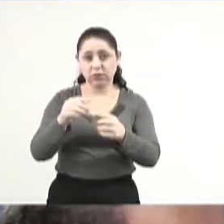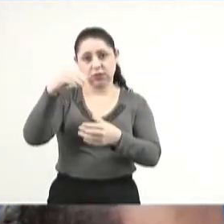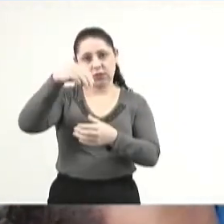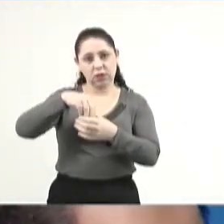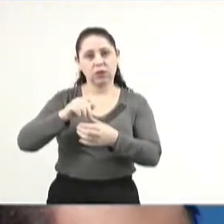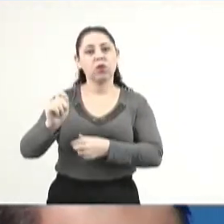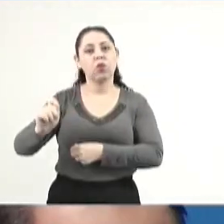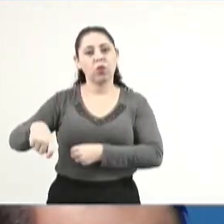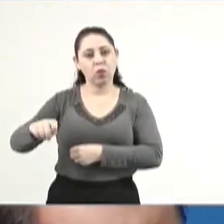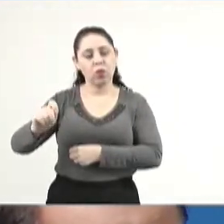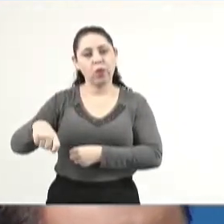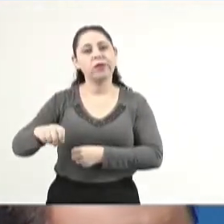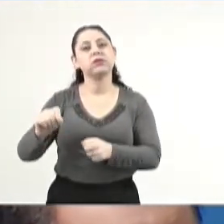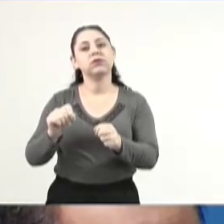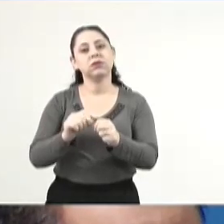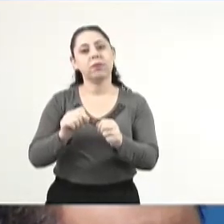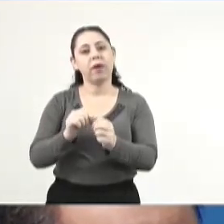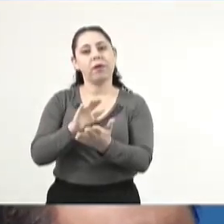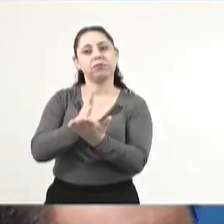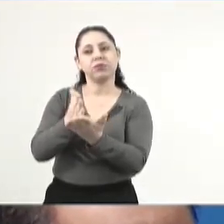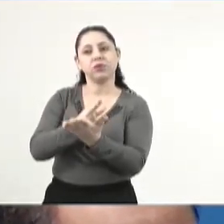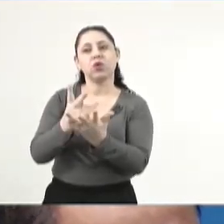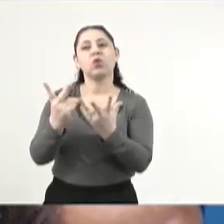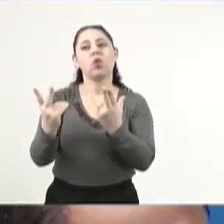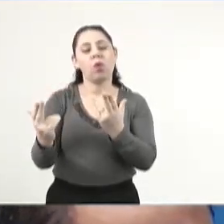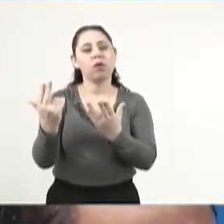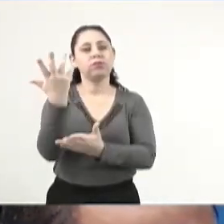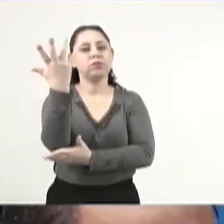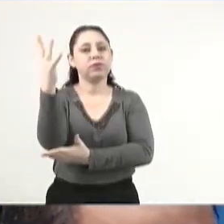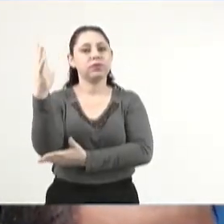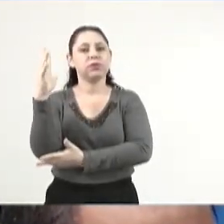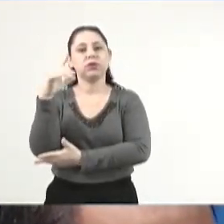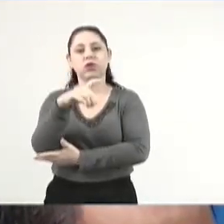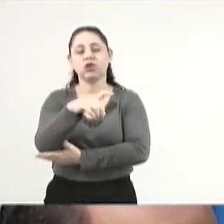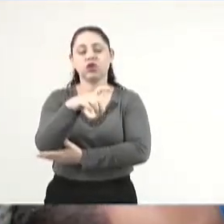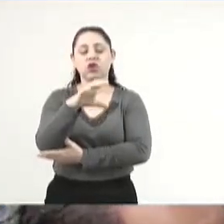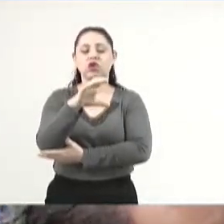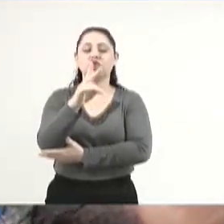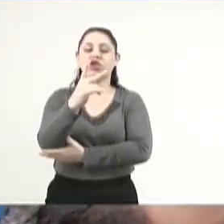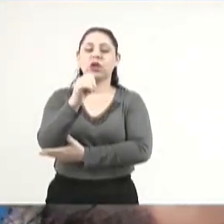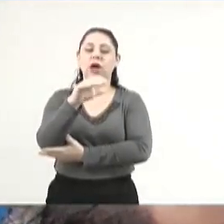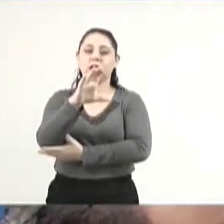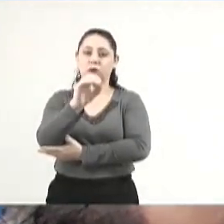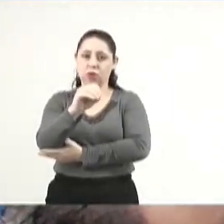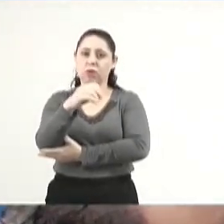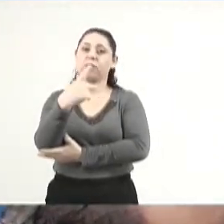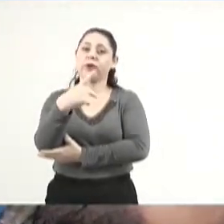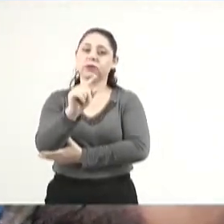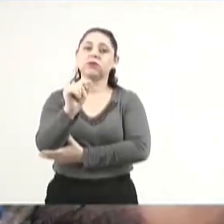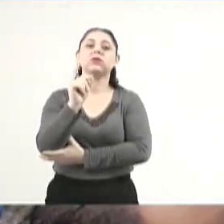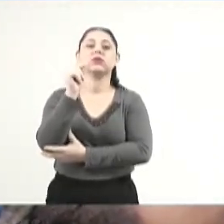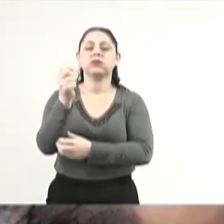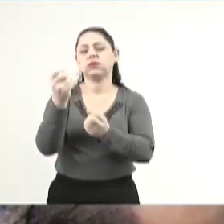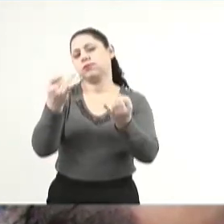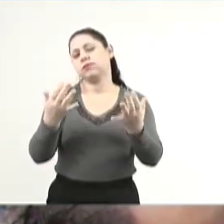Murtinho compartilha da mesma vegetação do bioma chaco paraguaio. Explico,